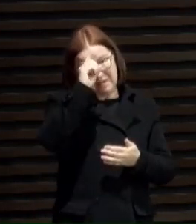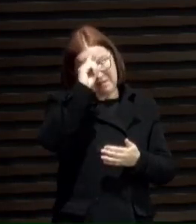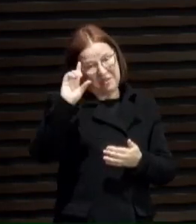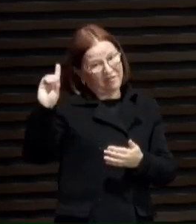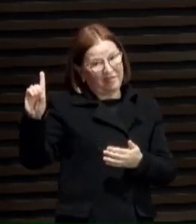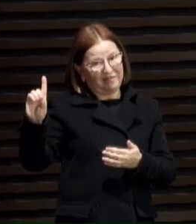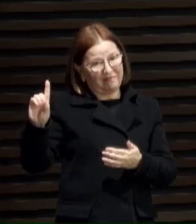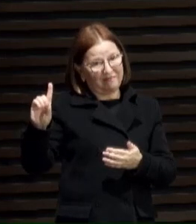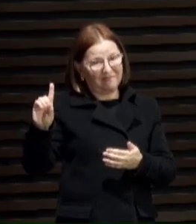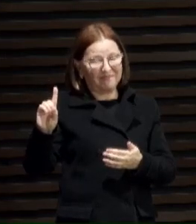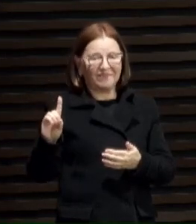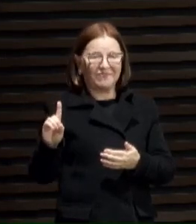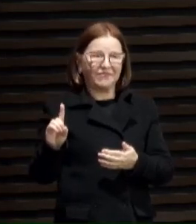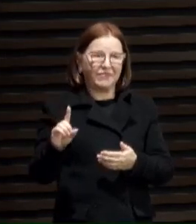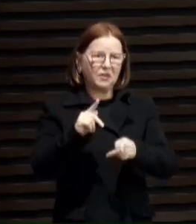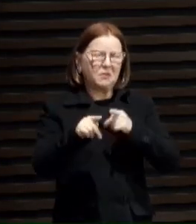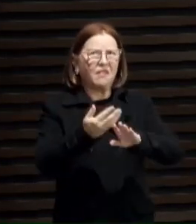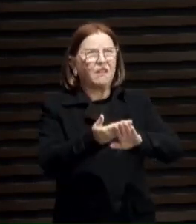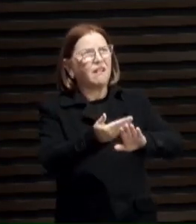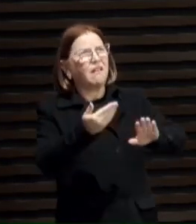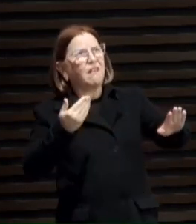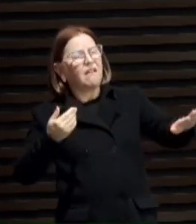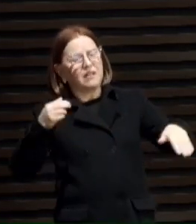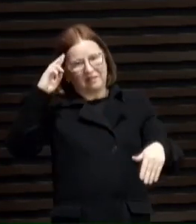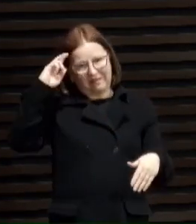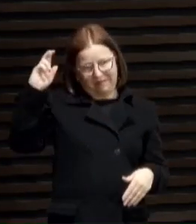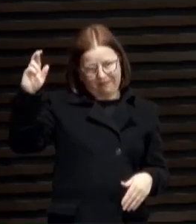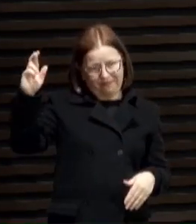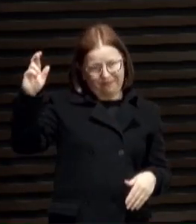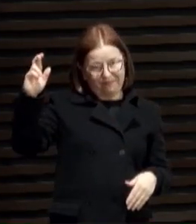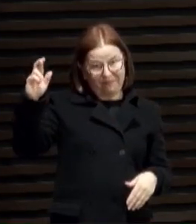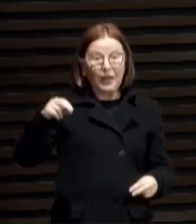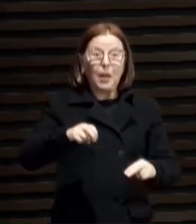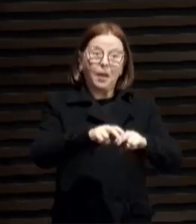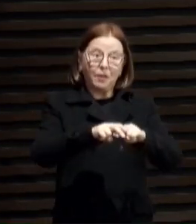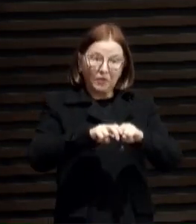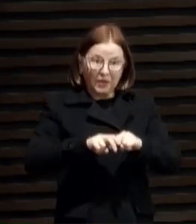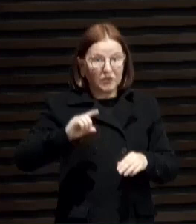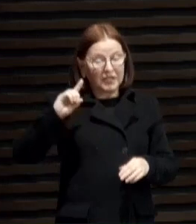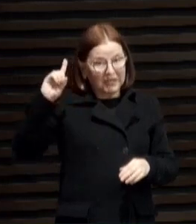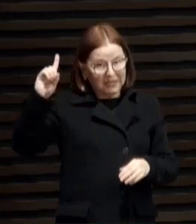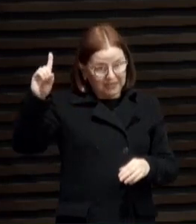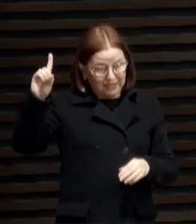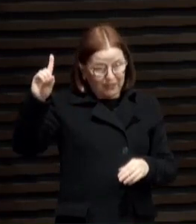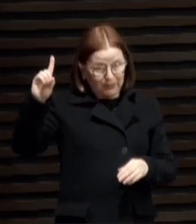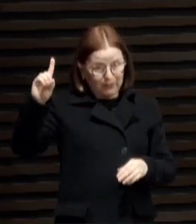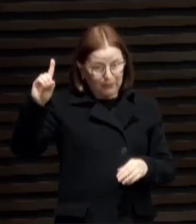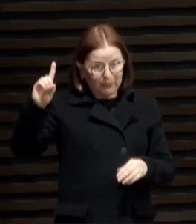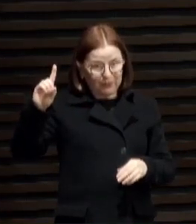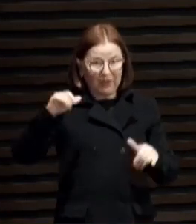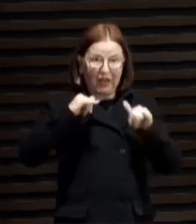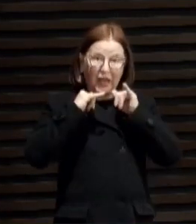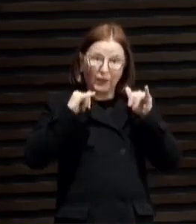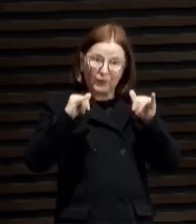realmente estavam distantes do Senhor. Por isso, então, Deus traz essa mensagem